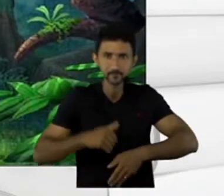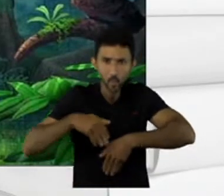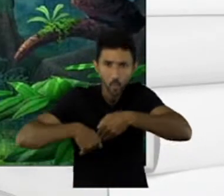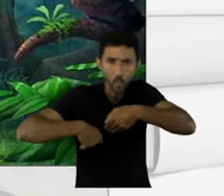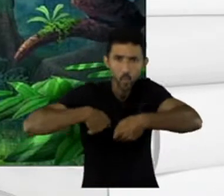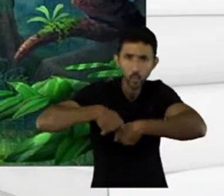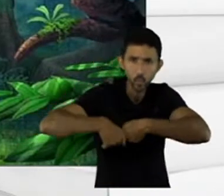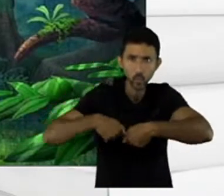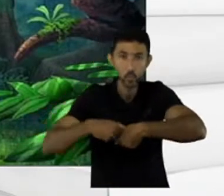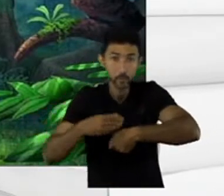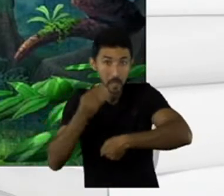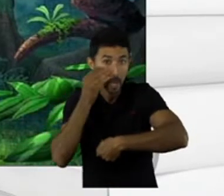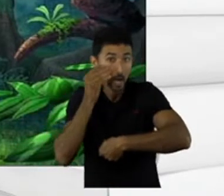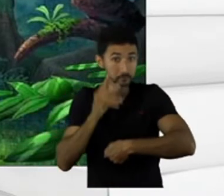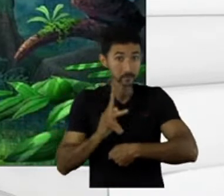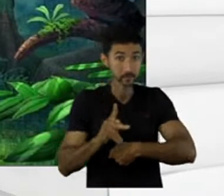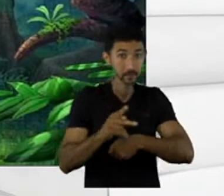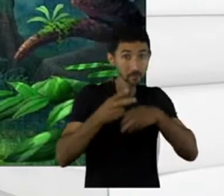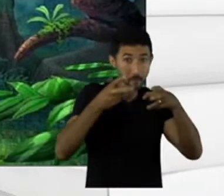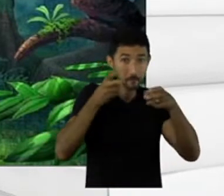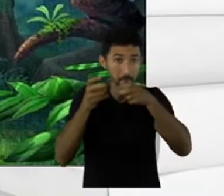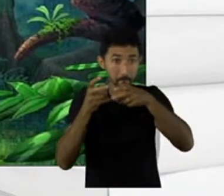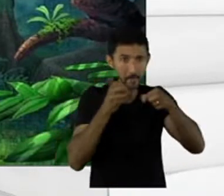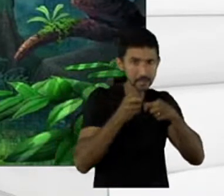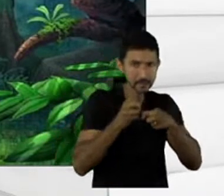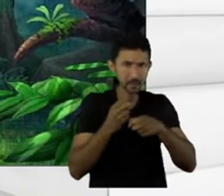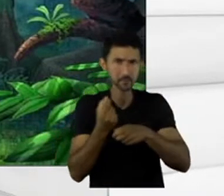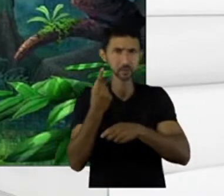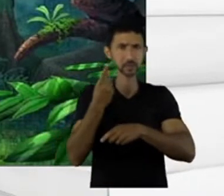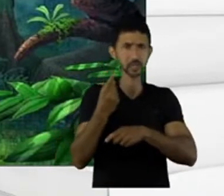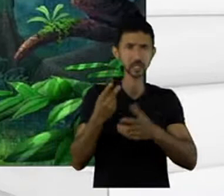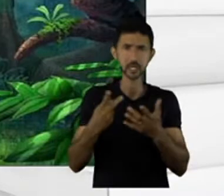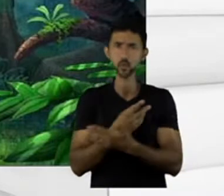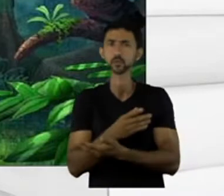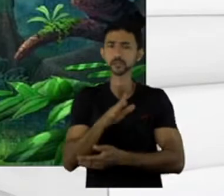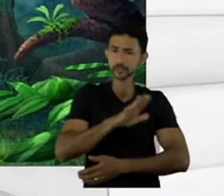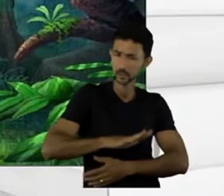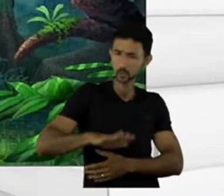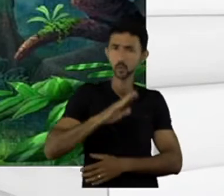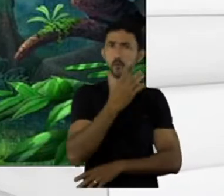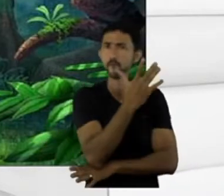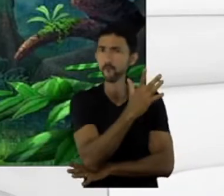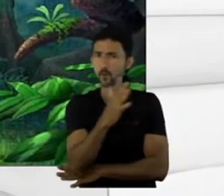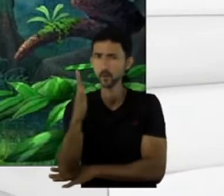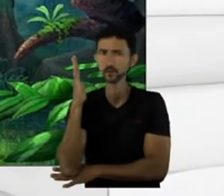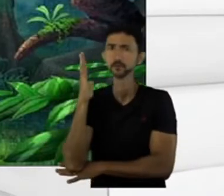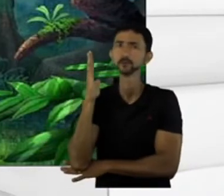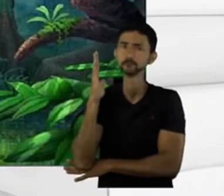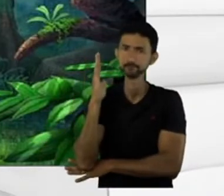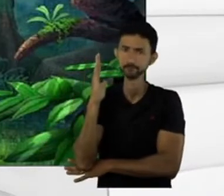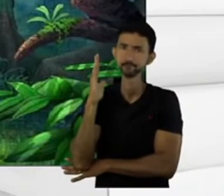O Curupira, sempre atento, percebe que tem algo estranho acontecendo.